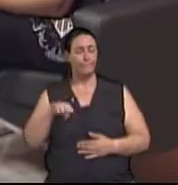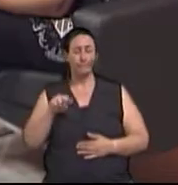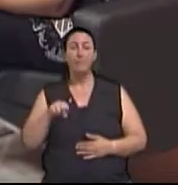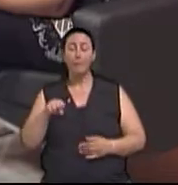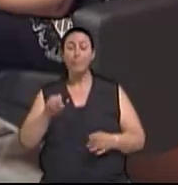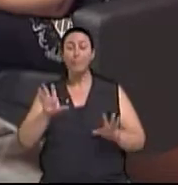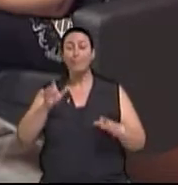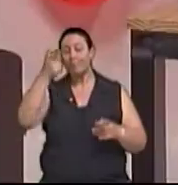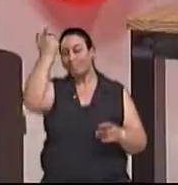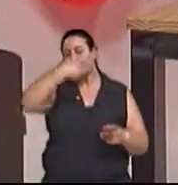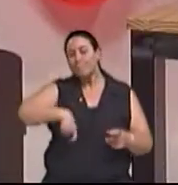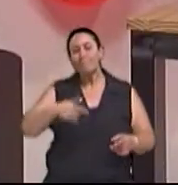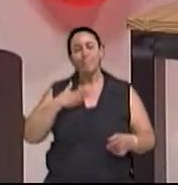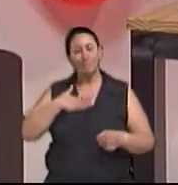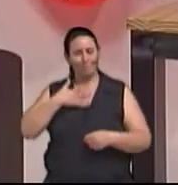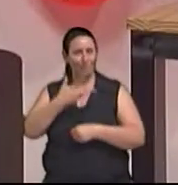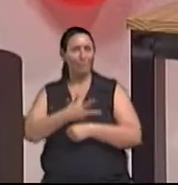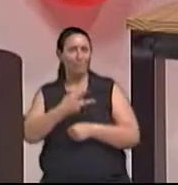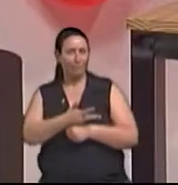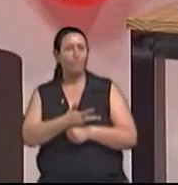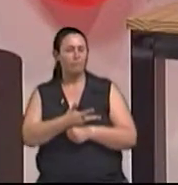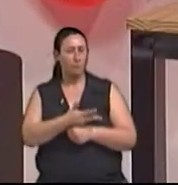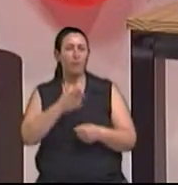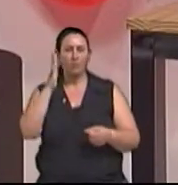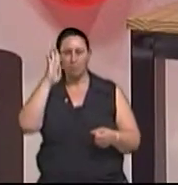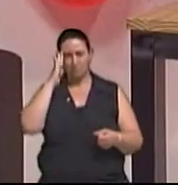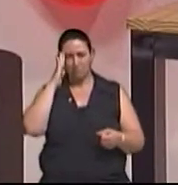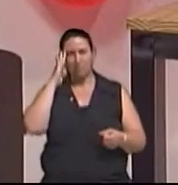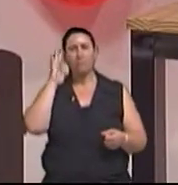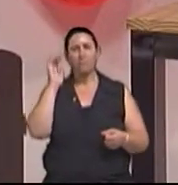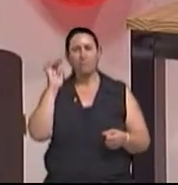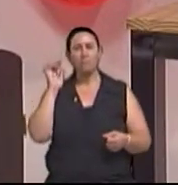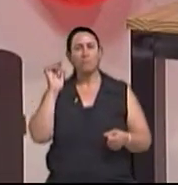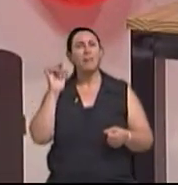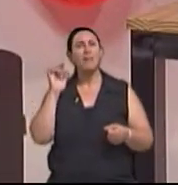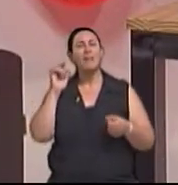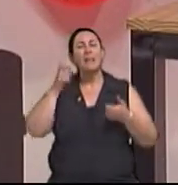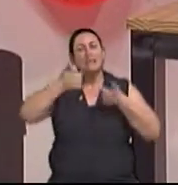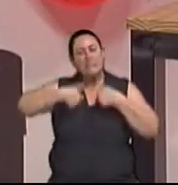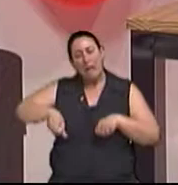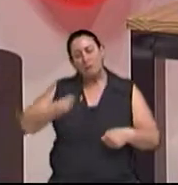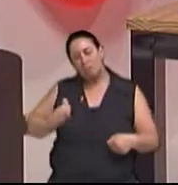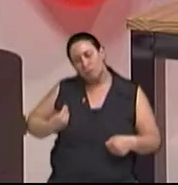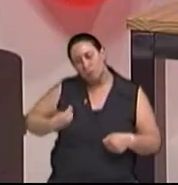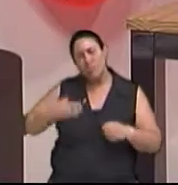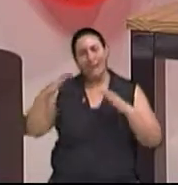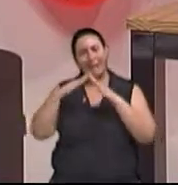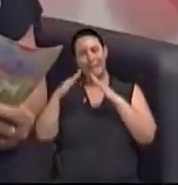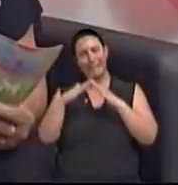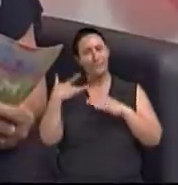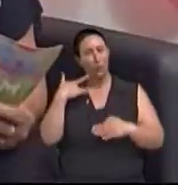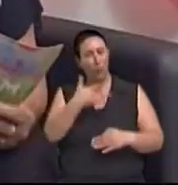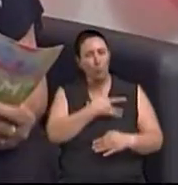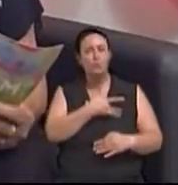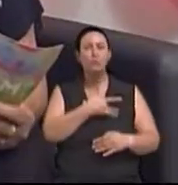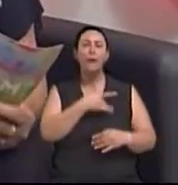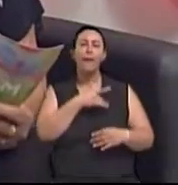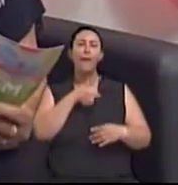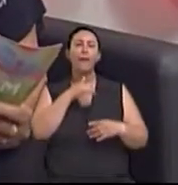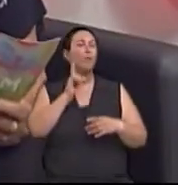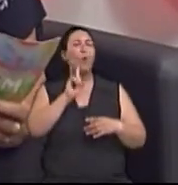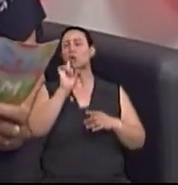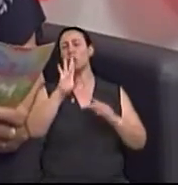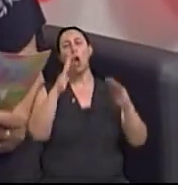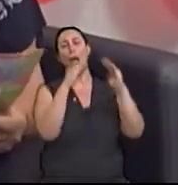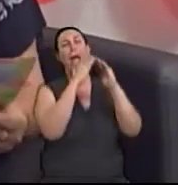entender assim que muitas vezes estar numa casa de saúde não é algo ruim é também estar com seus é